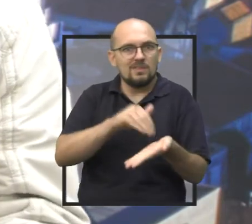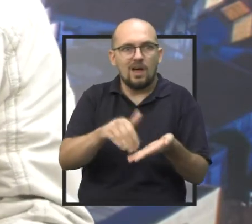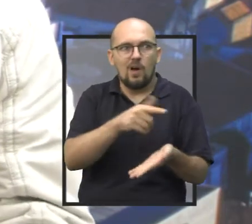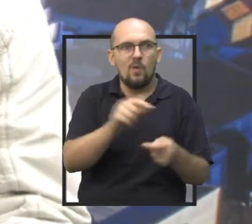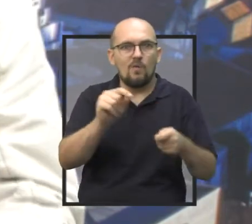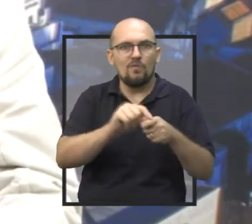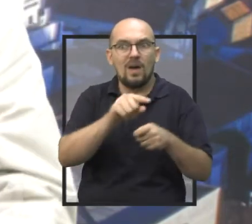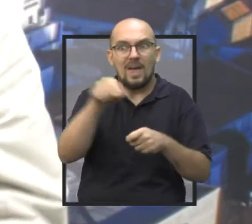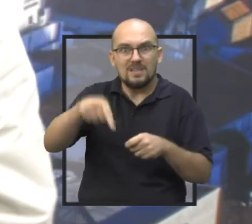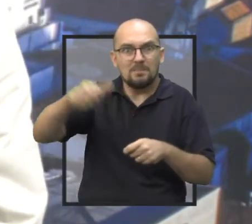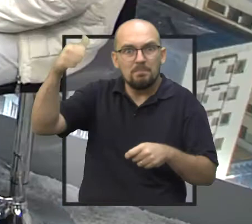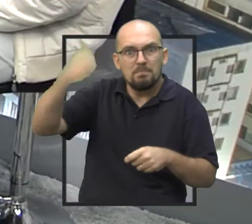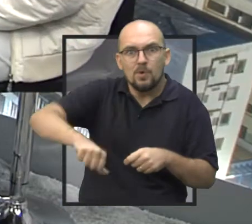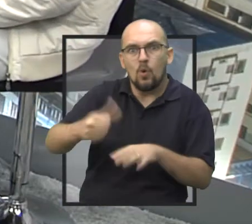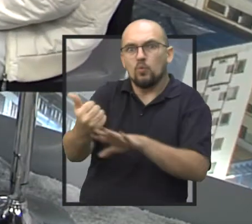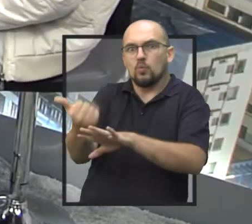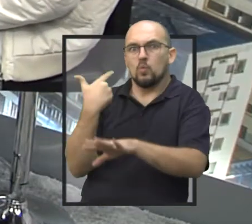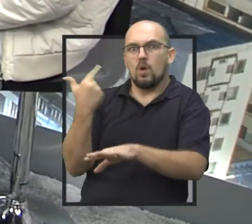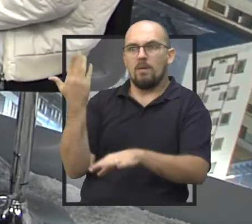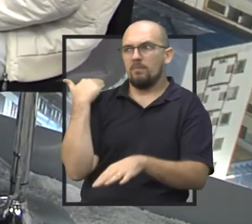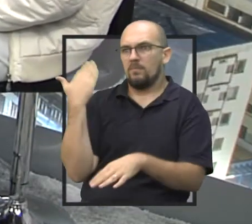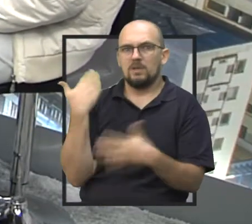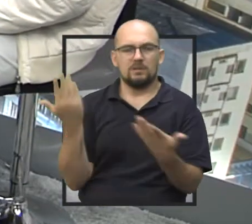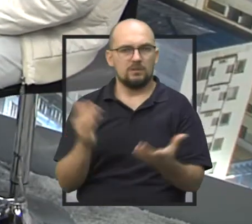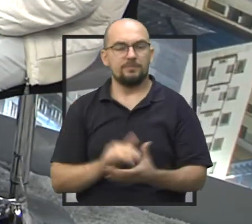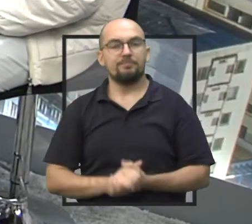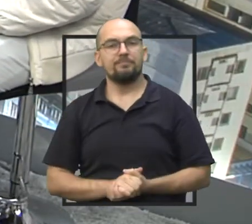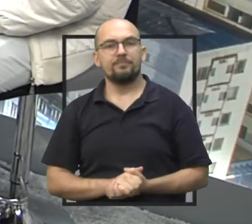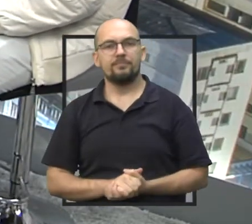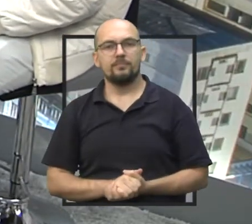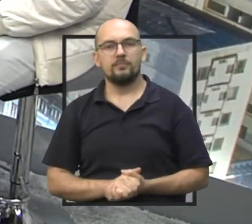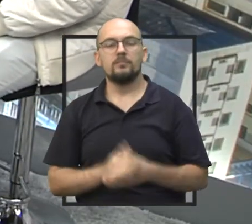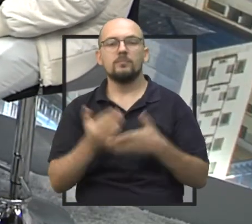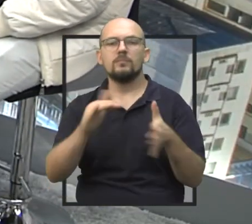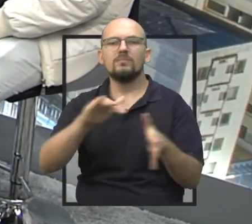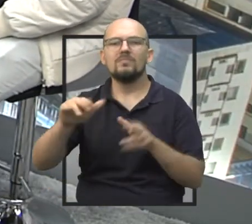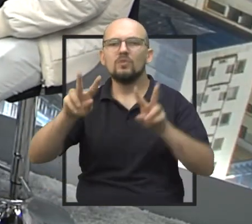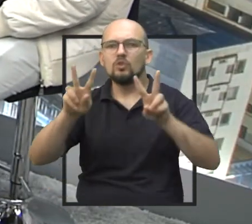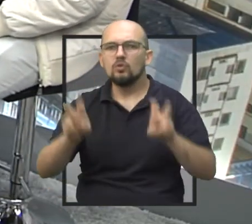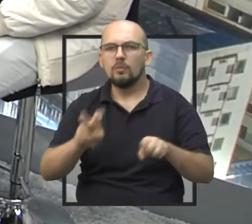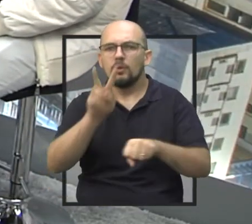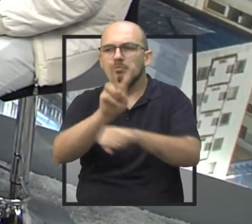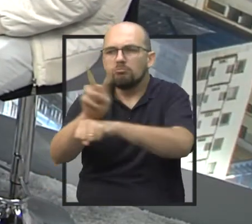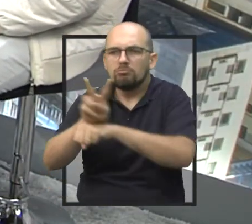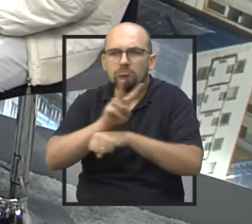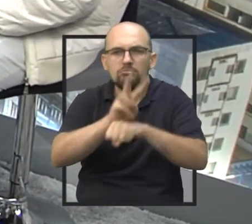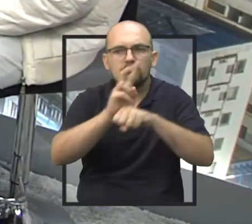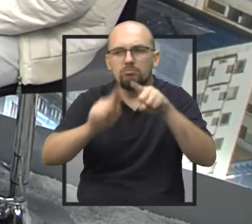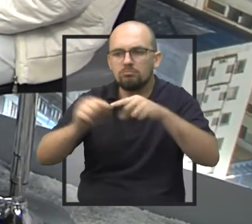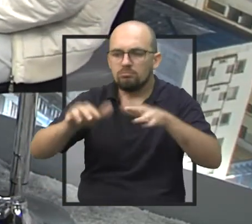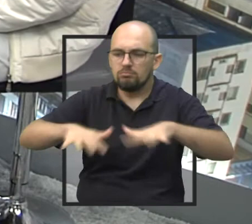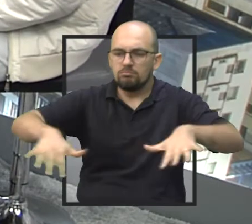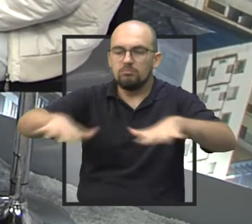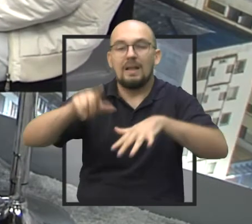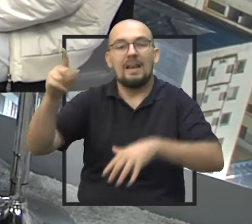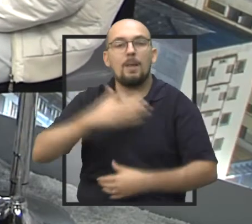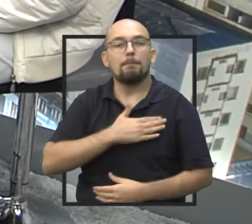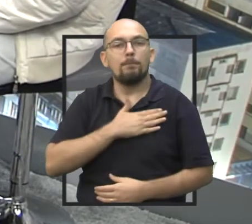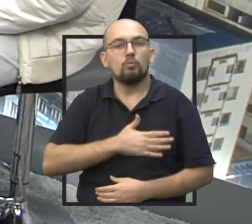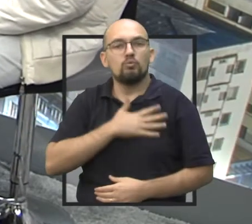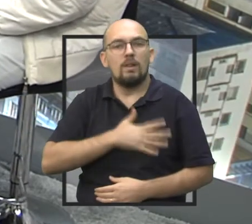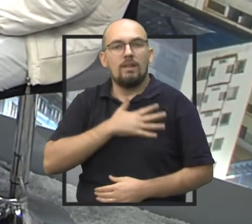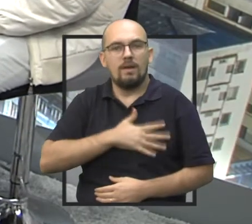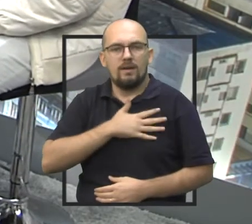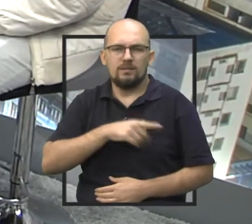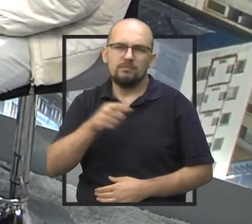com que essa seja pior que a outra. Com relação ao trabalho de zeladoria lá do Pouso Alegre de Baixo, a gente sabe que o senhor tem